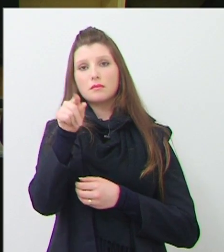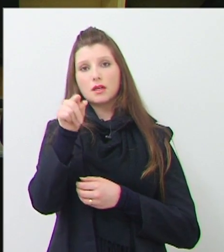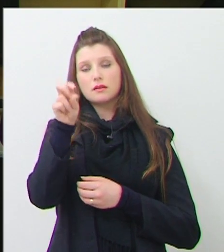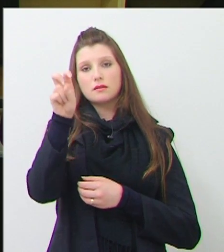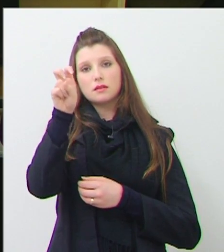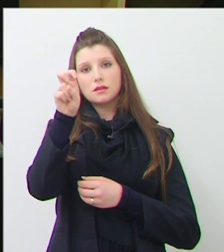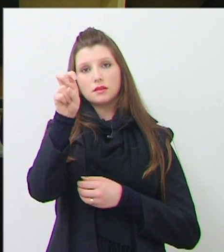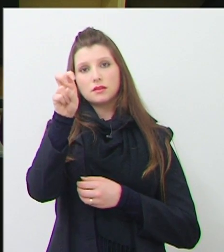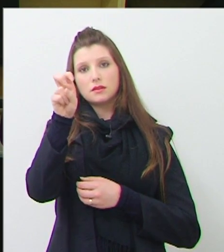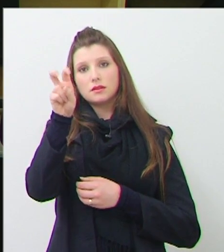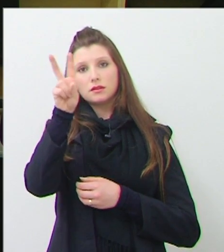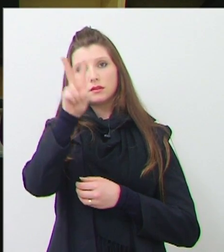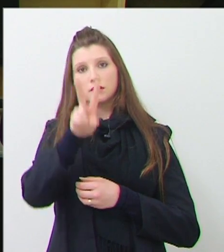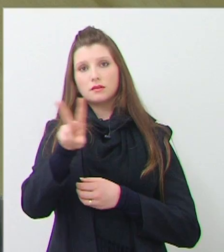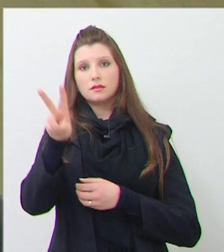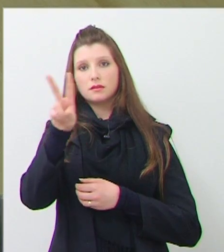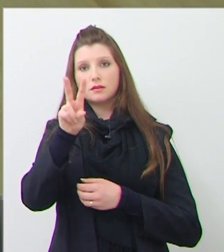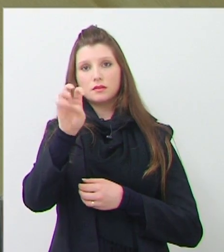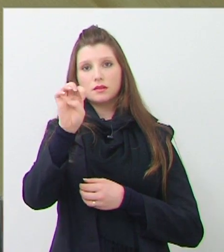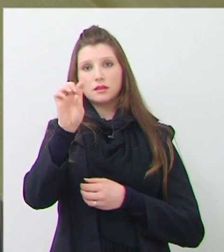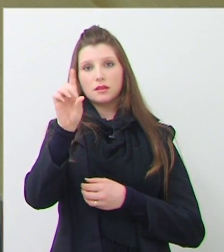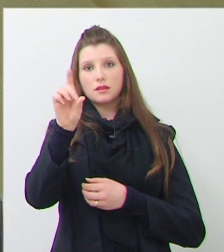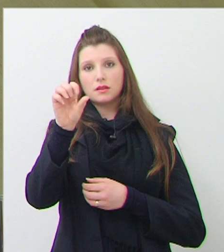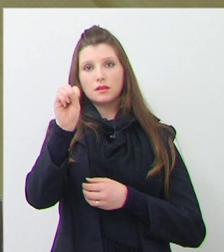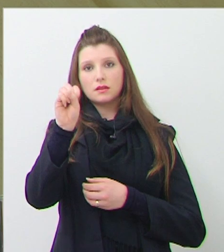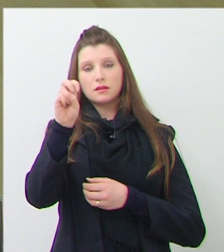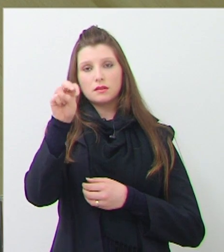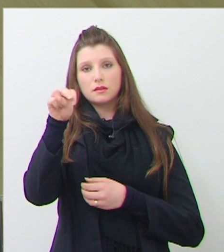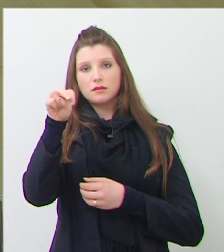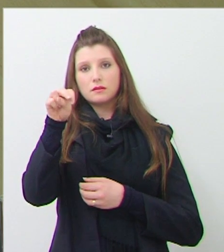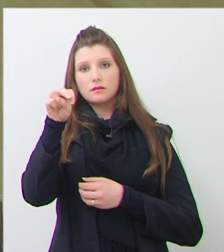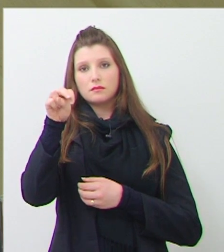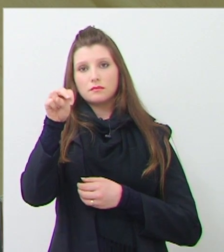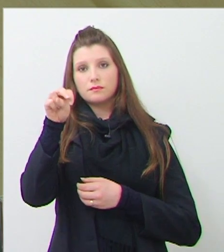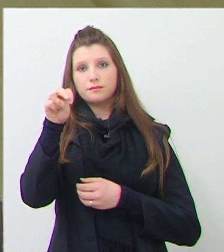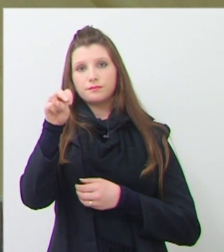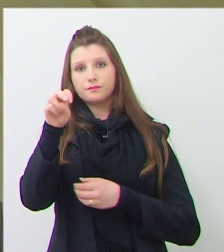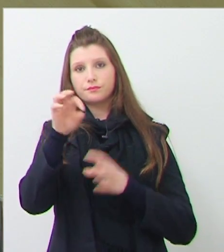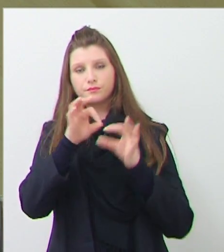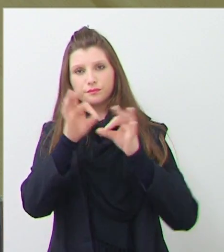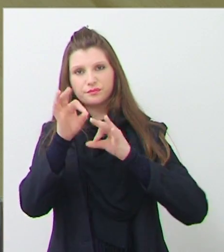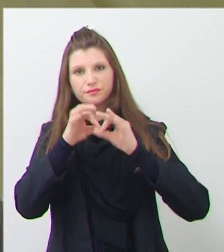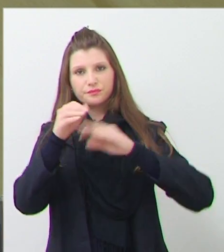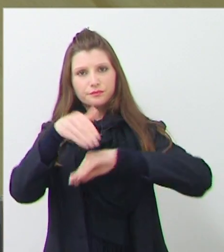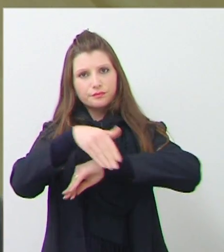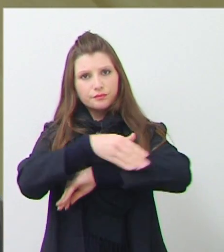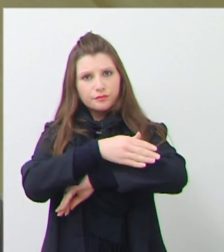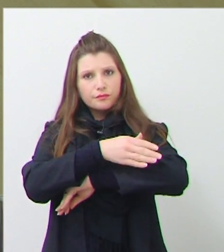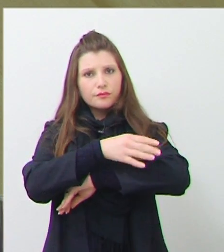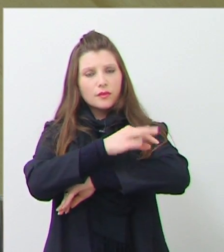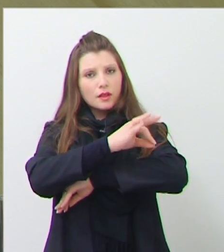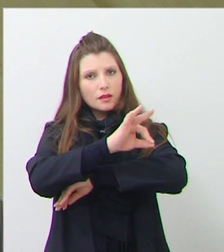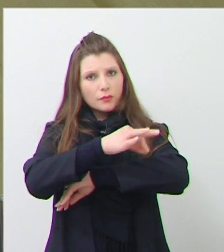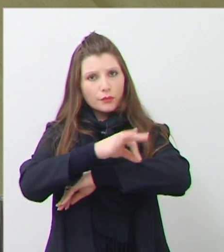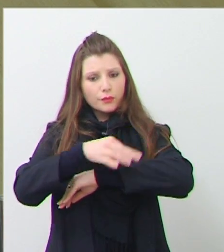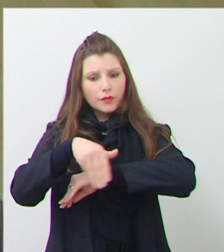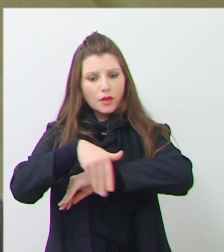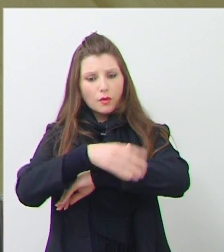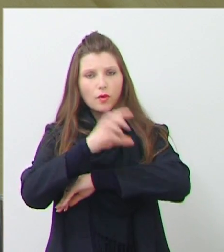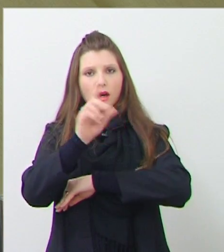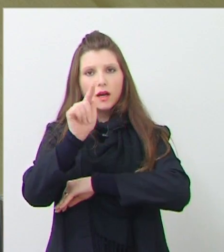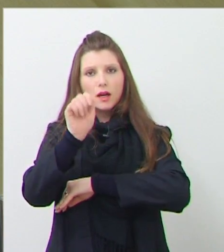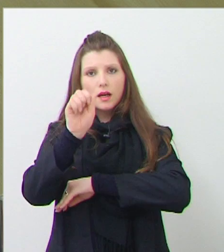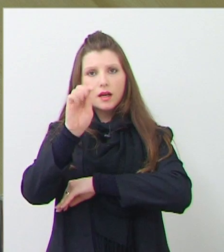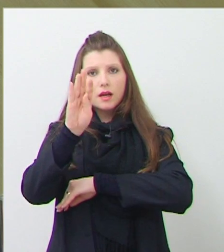494/2015. Autoria, vereador Edson Aurélio. Assunto, patrulhamento e colocação de material consistente na rua